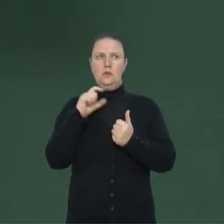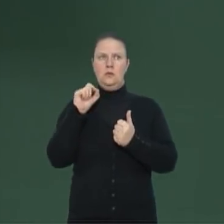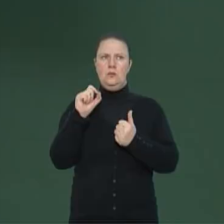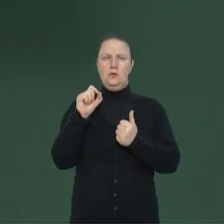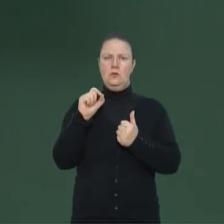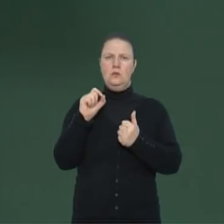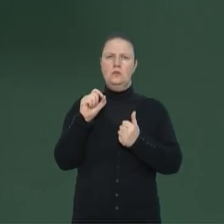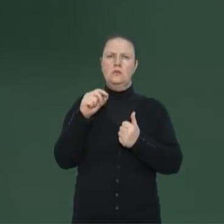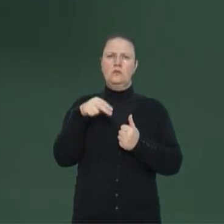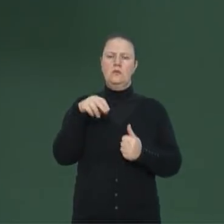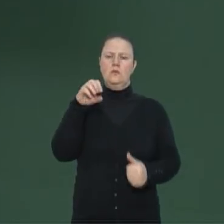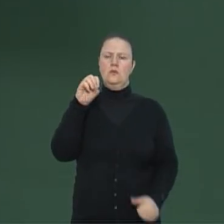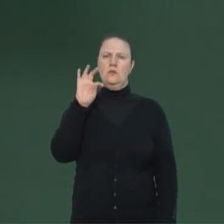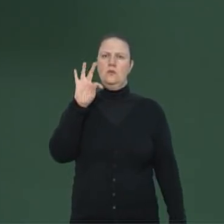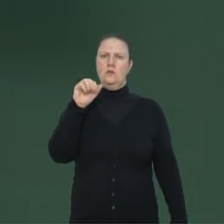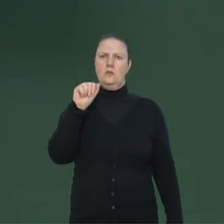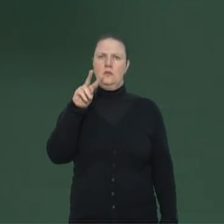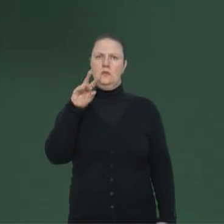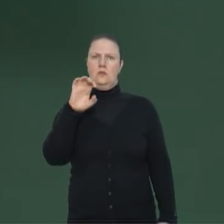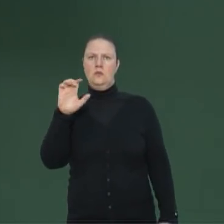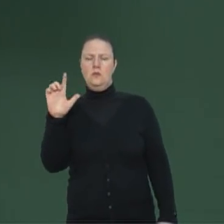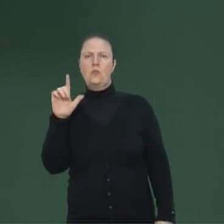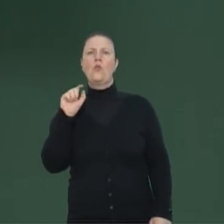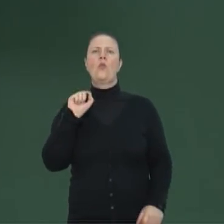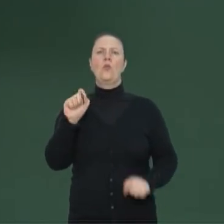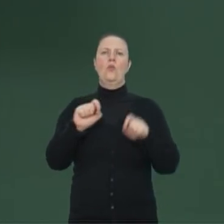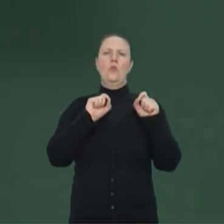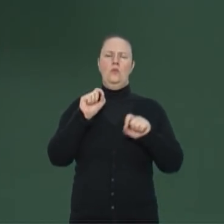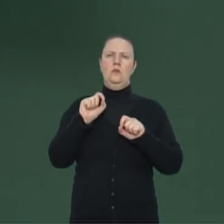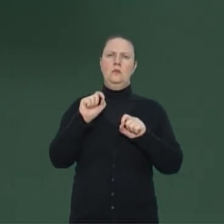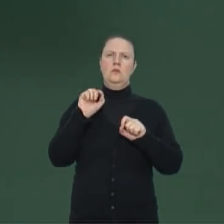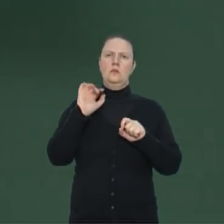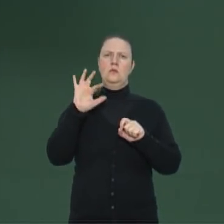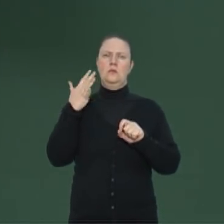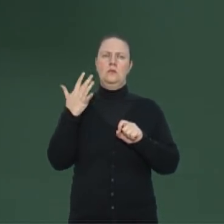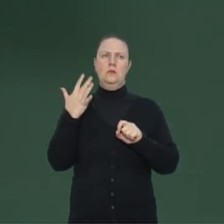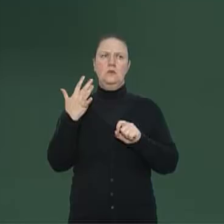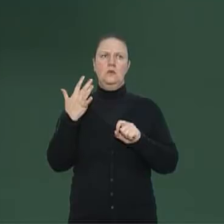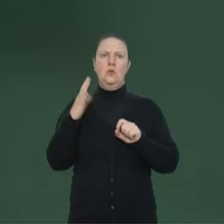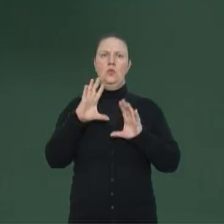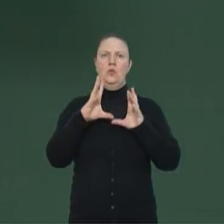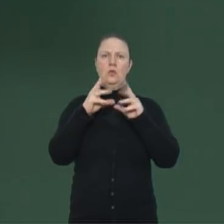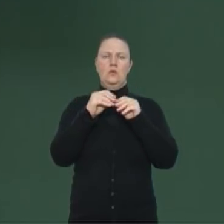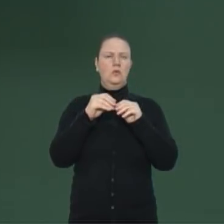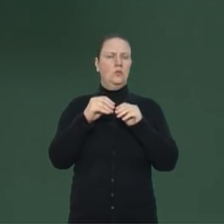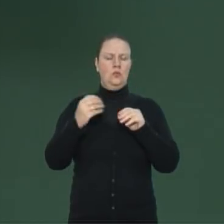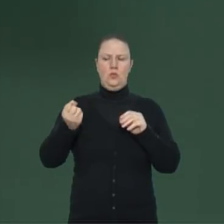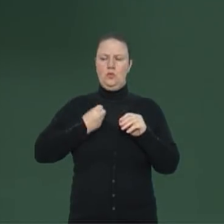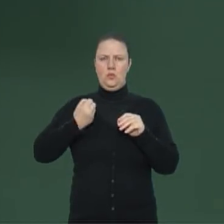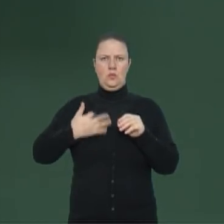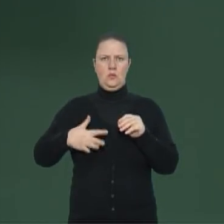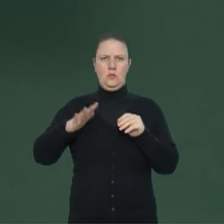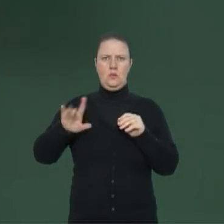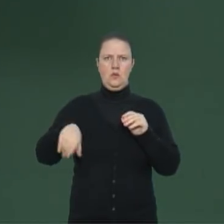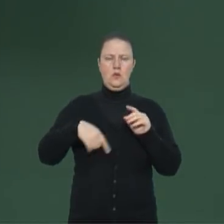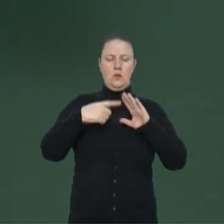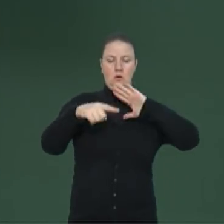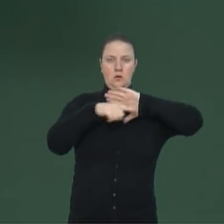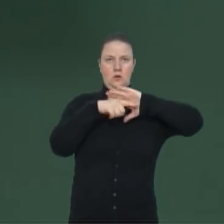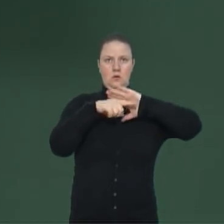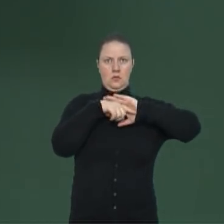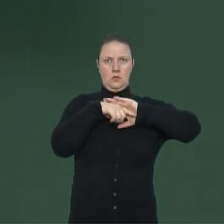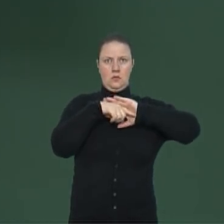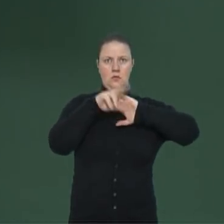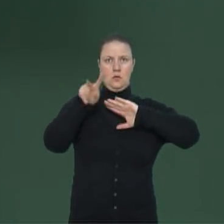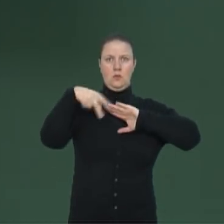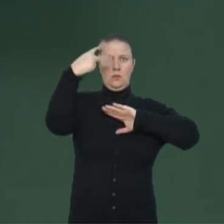tá? Esse negativo aqui, como está ao quadrado, ele vai desaparecer, porque qualquer número negativo elevado ao quadrado vai ficar positivo. Então esse menos aqui, a gente pode